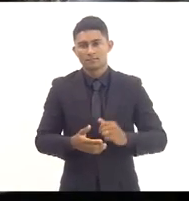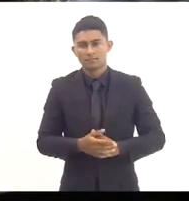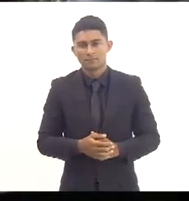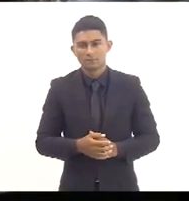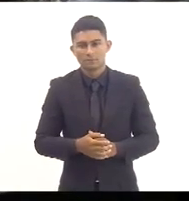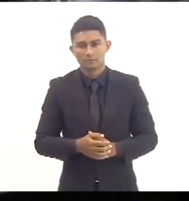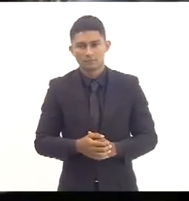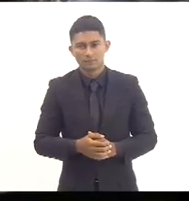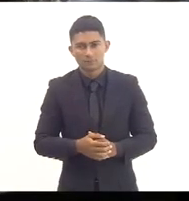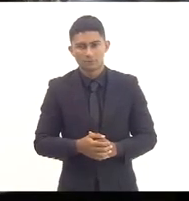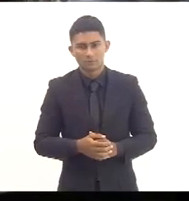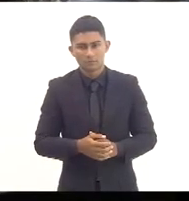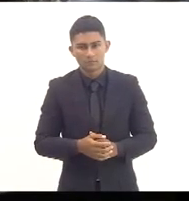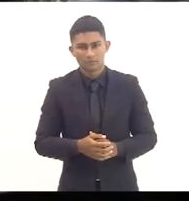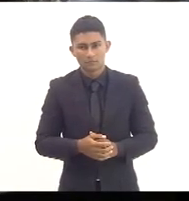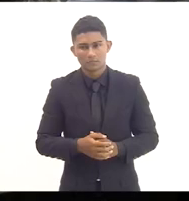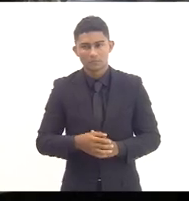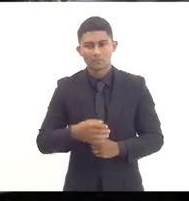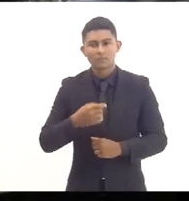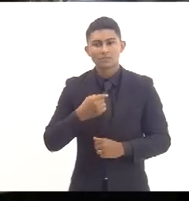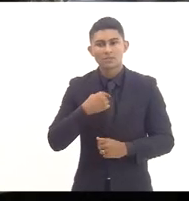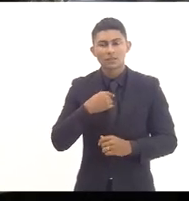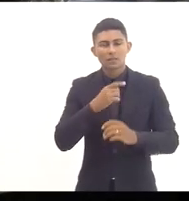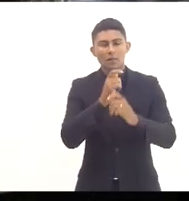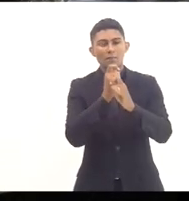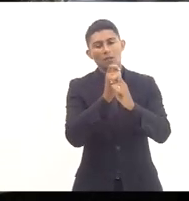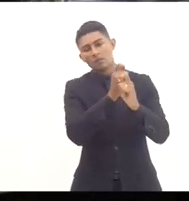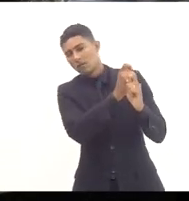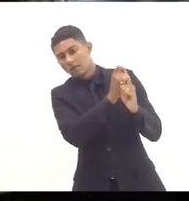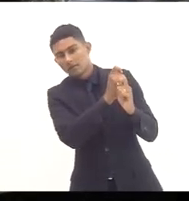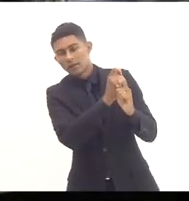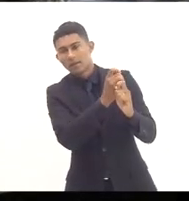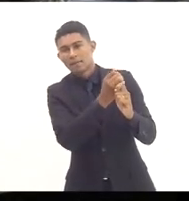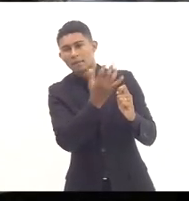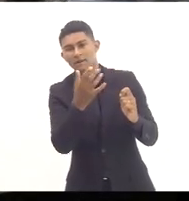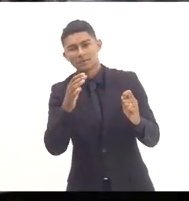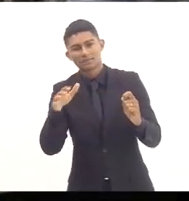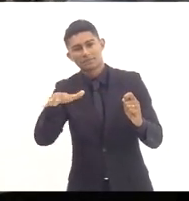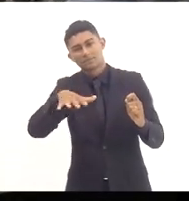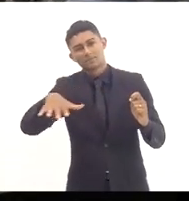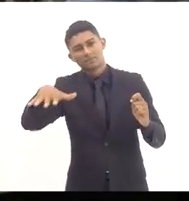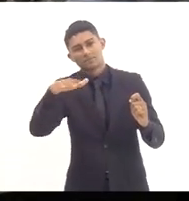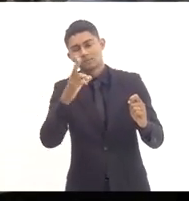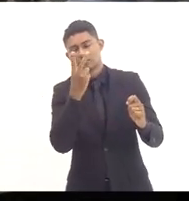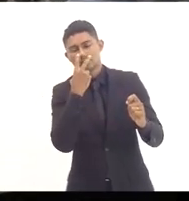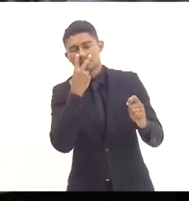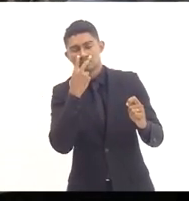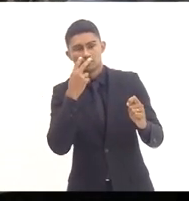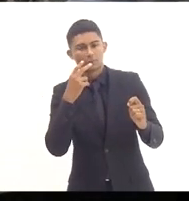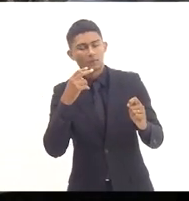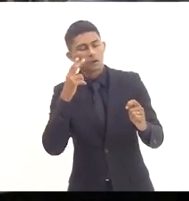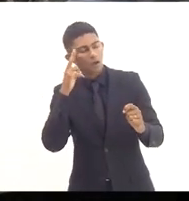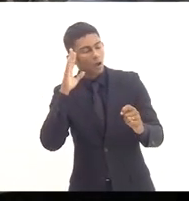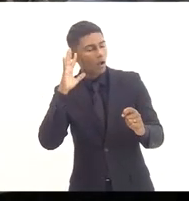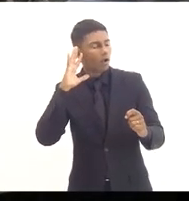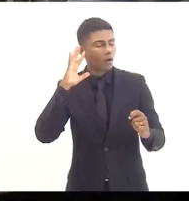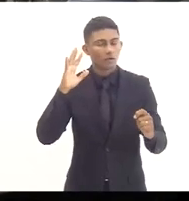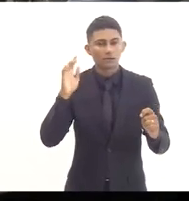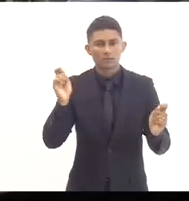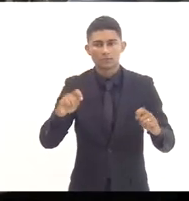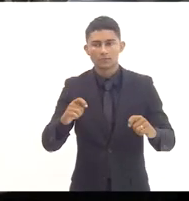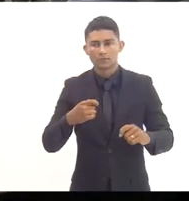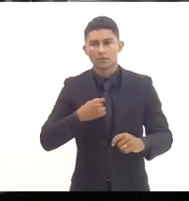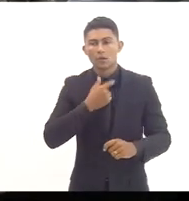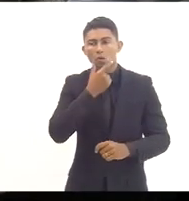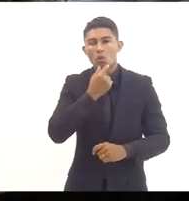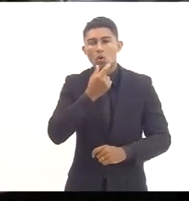só sinalizando o fora do microfone para referência da eu sou homem branco